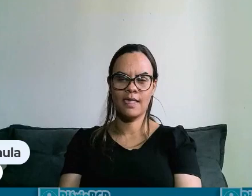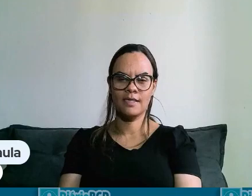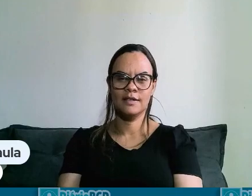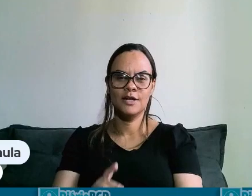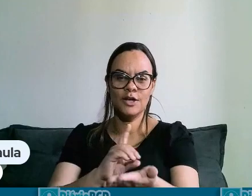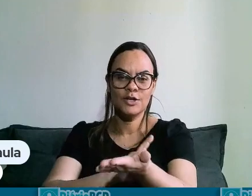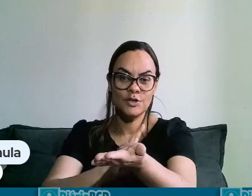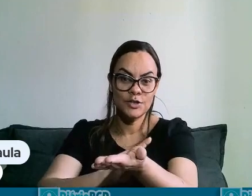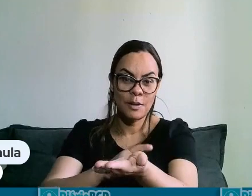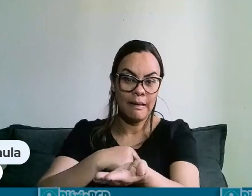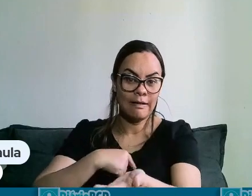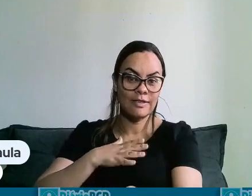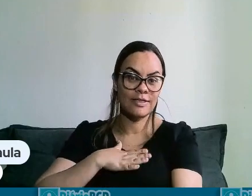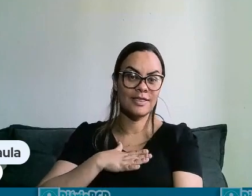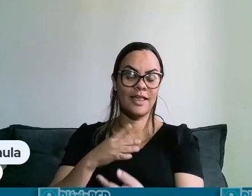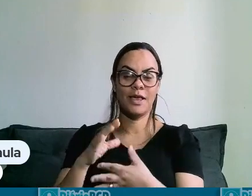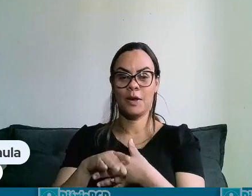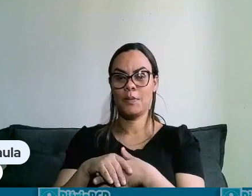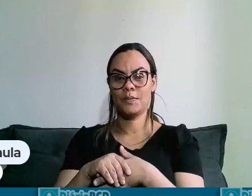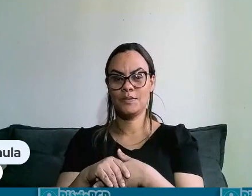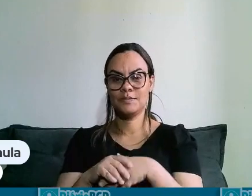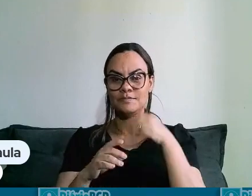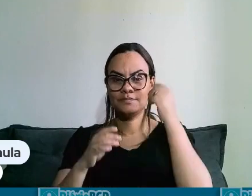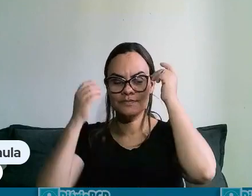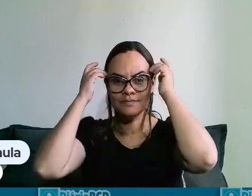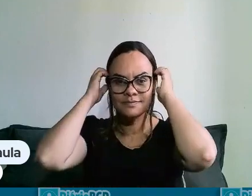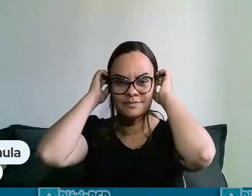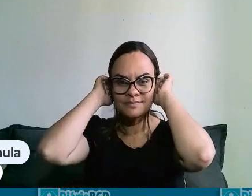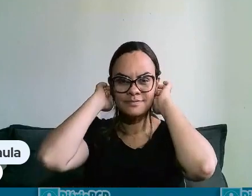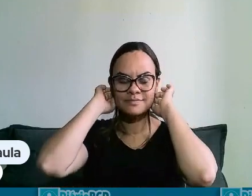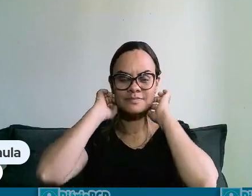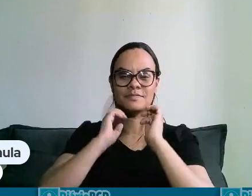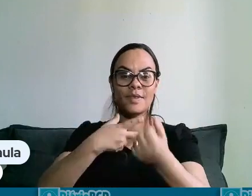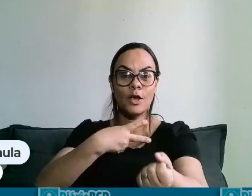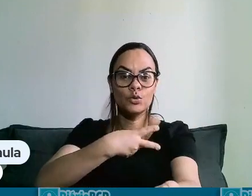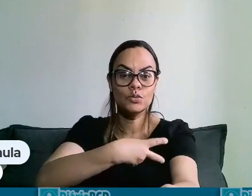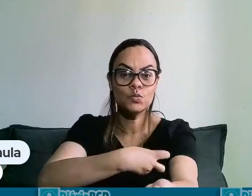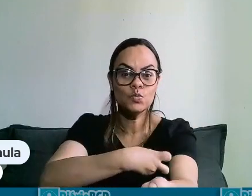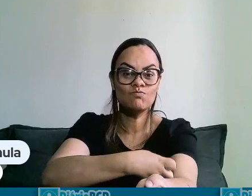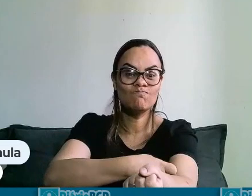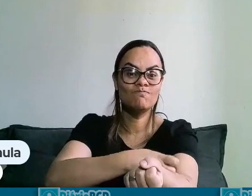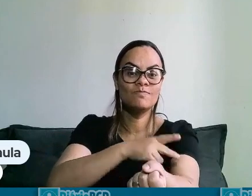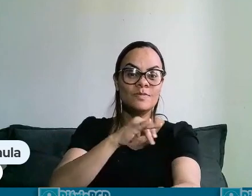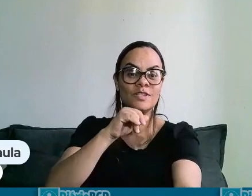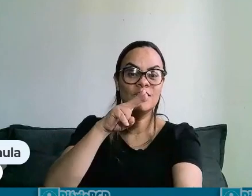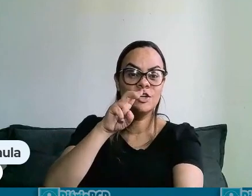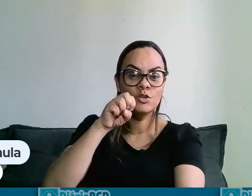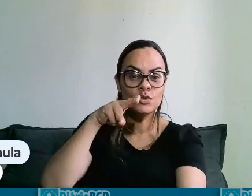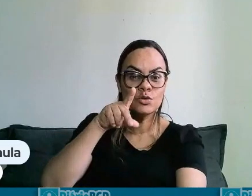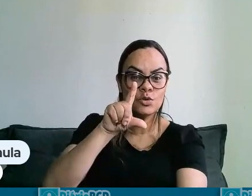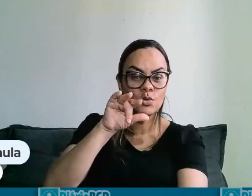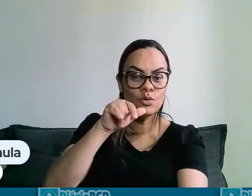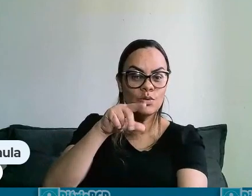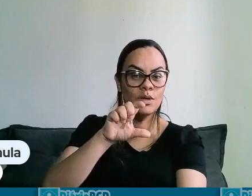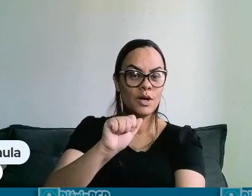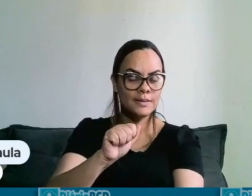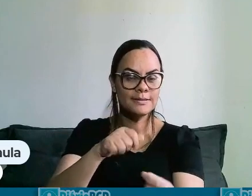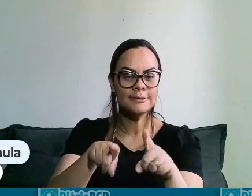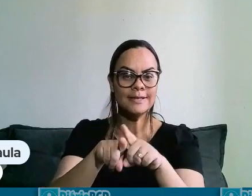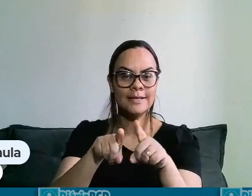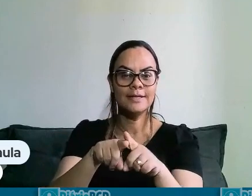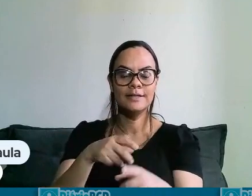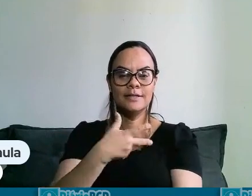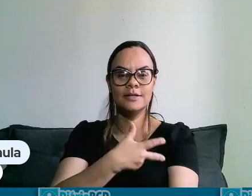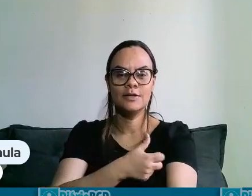diabético, como eu sou, diabético, sabe, com insulina, são esses cuidados que eu procuro ter. Mas,